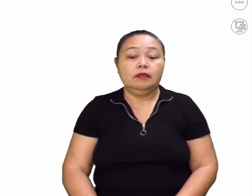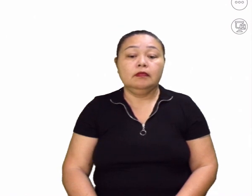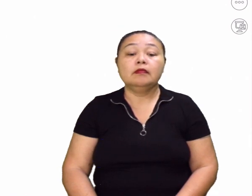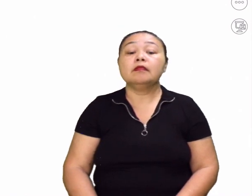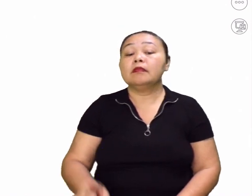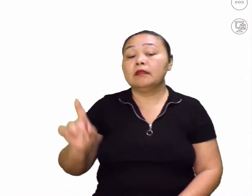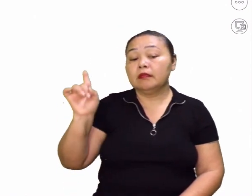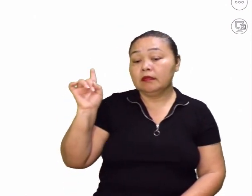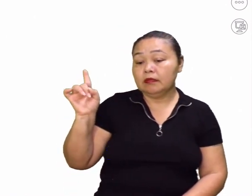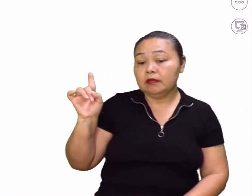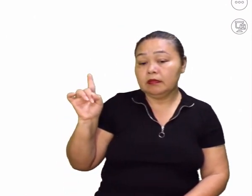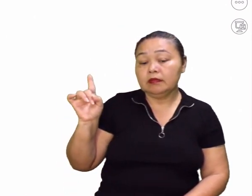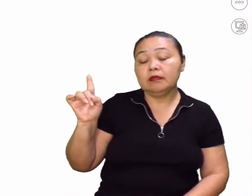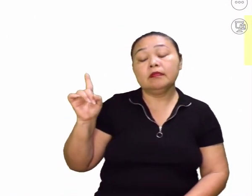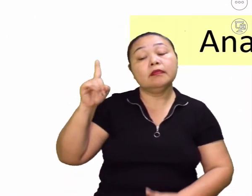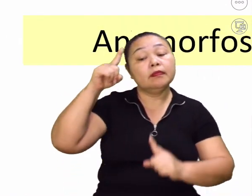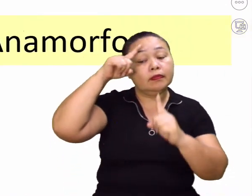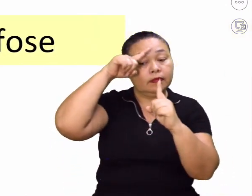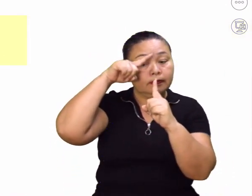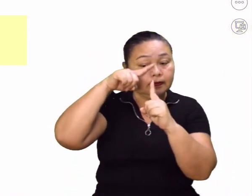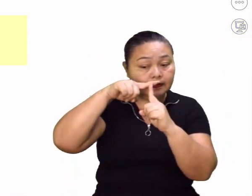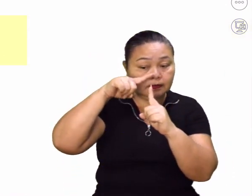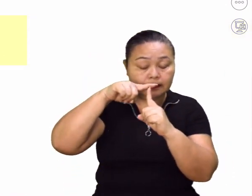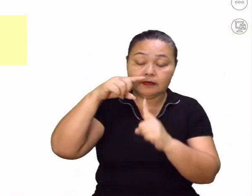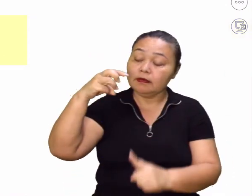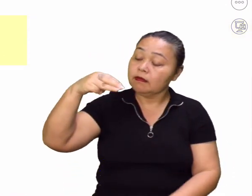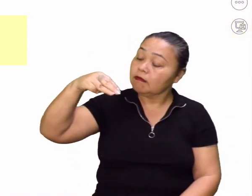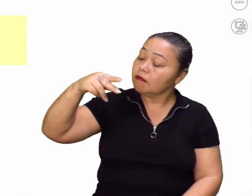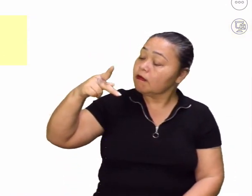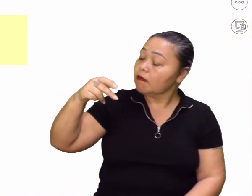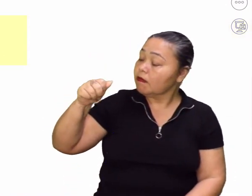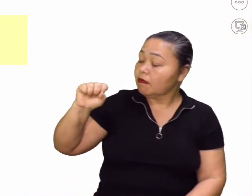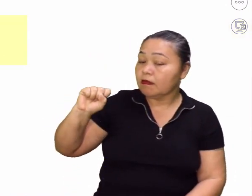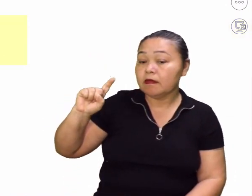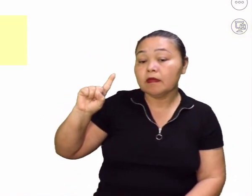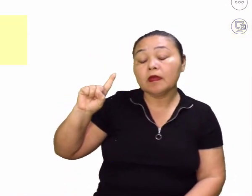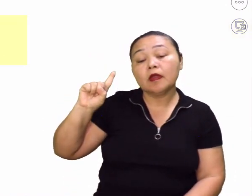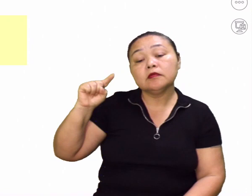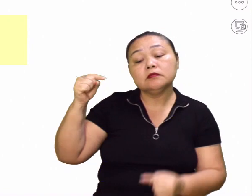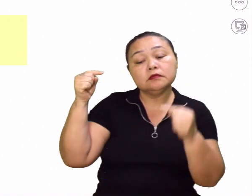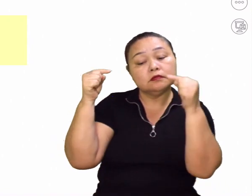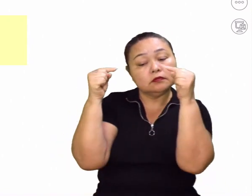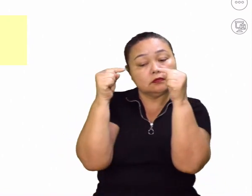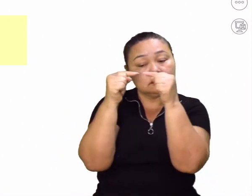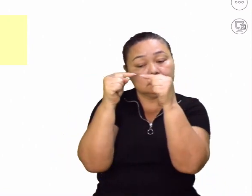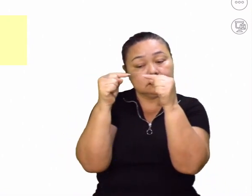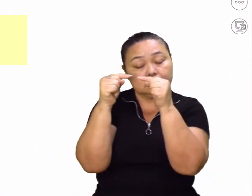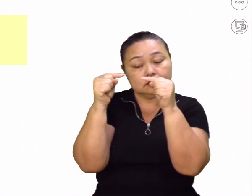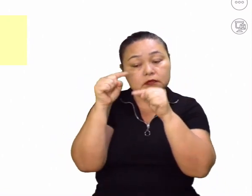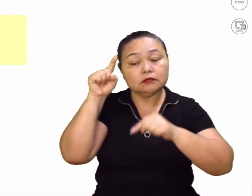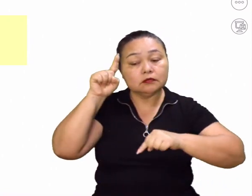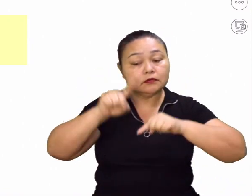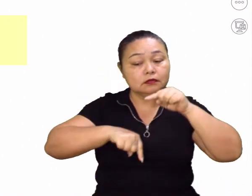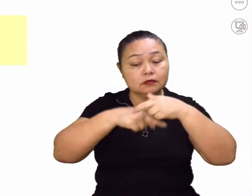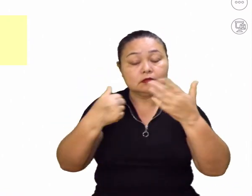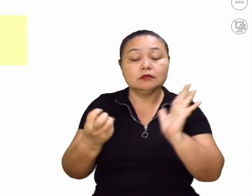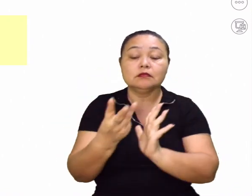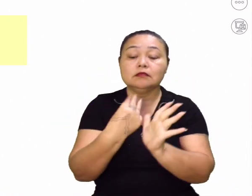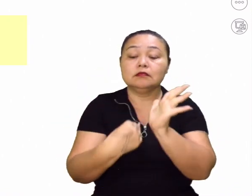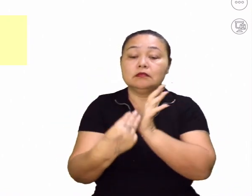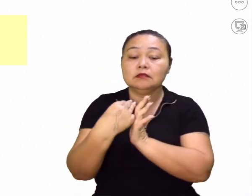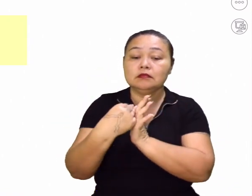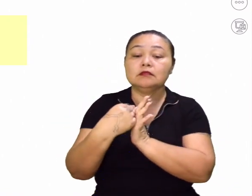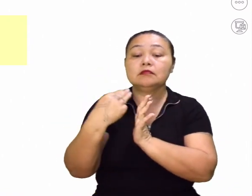Agora a gente tem aí, galera, tipos de mapas que a gente traz de acordo com a cartografia, né, professor Jorge? É isso aí. Aí temos a divisão